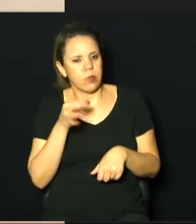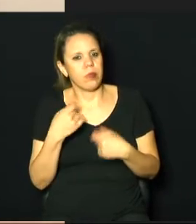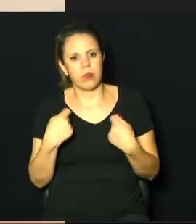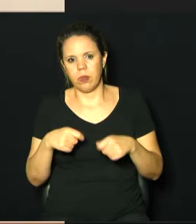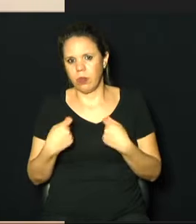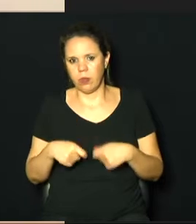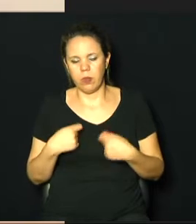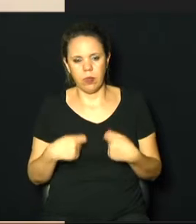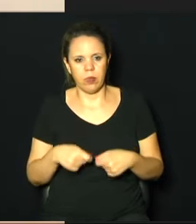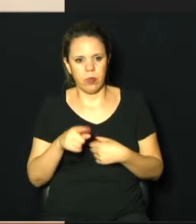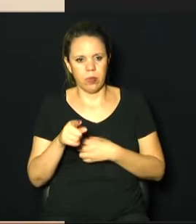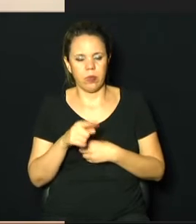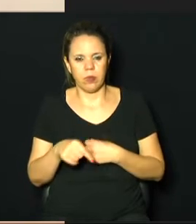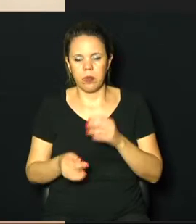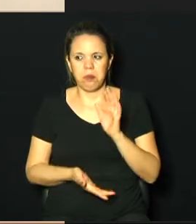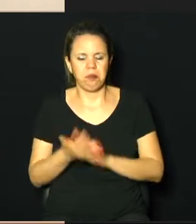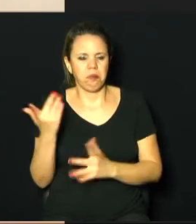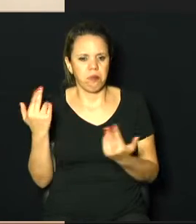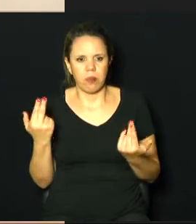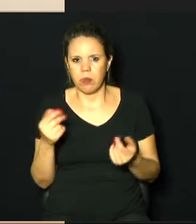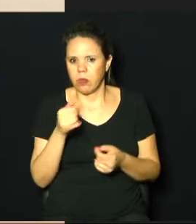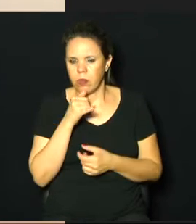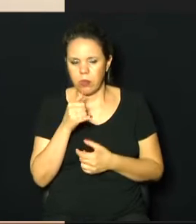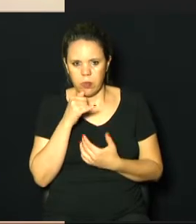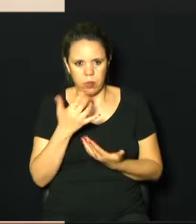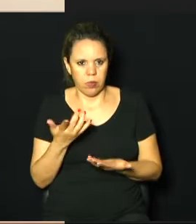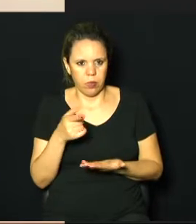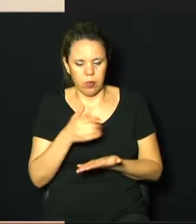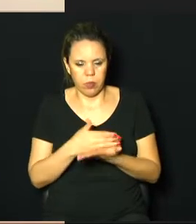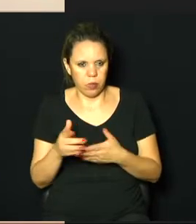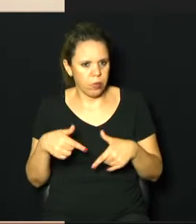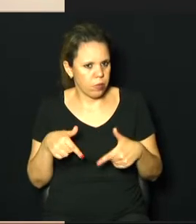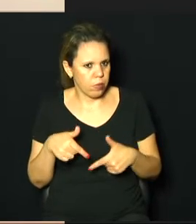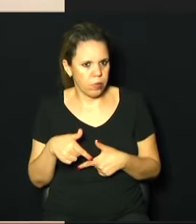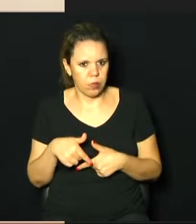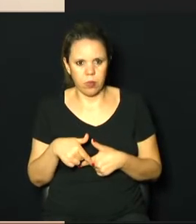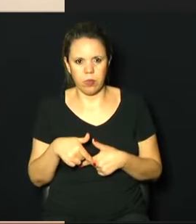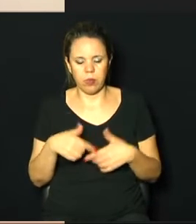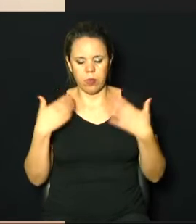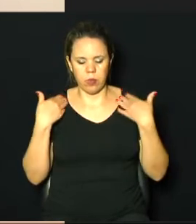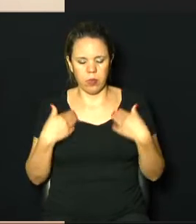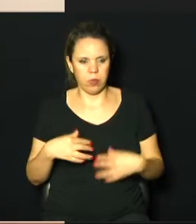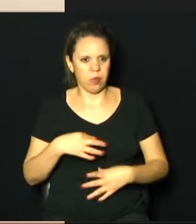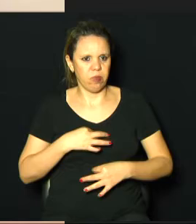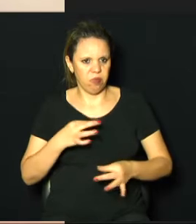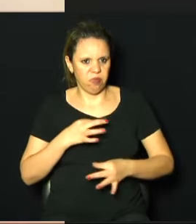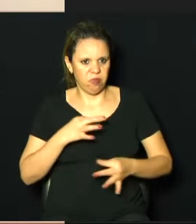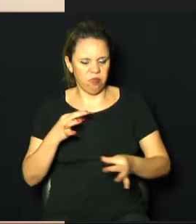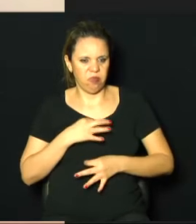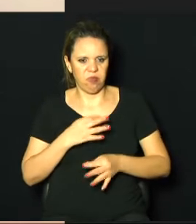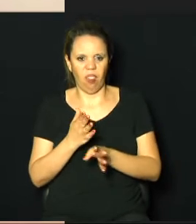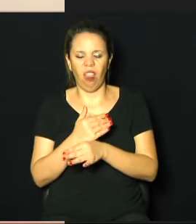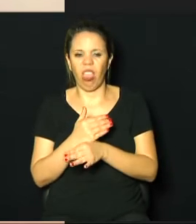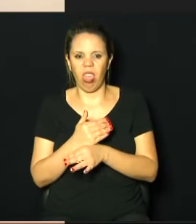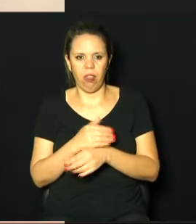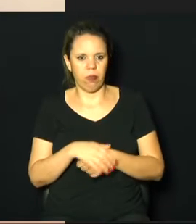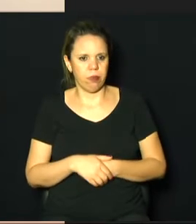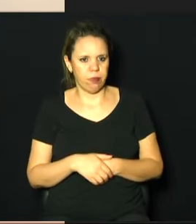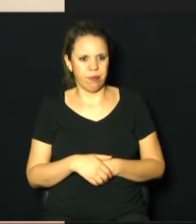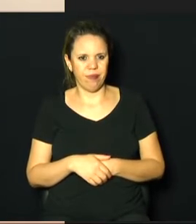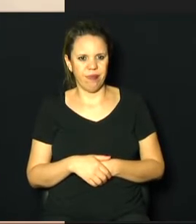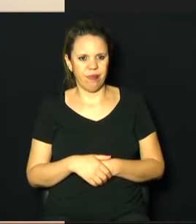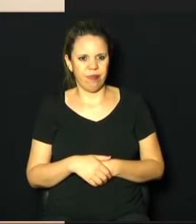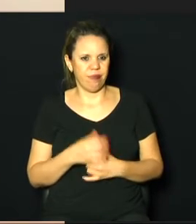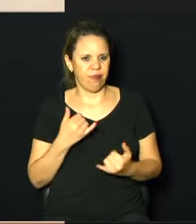precisa... Como se você fosse sair de casa. Porque se você começa a trabalhar de pijama e fica mais todo largado,